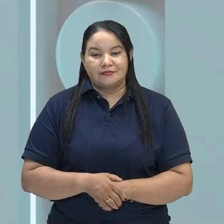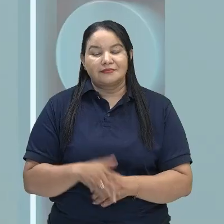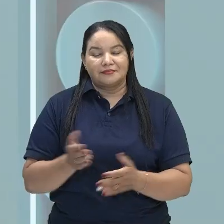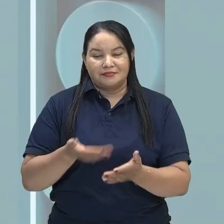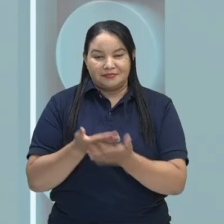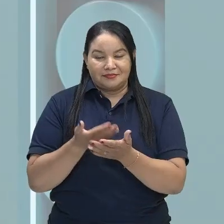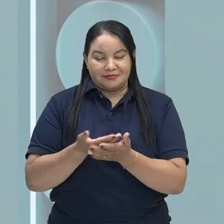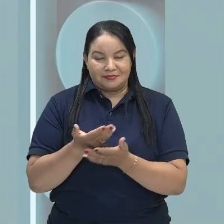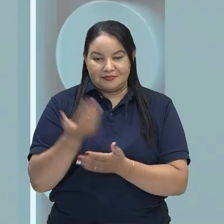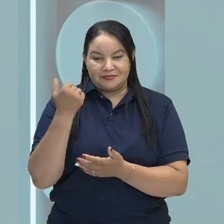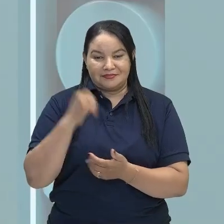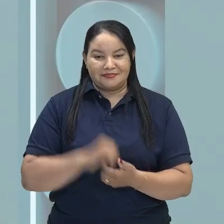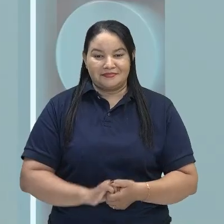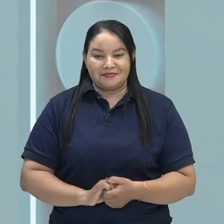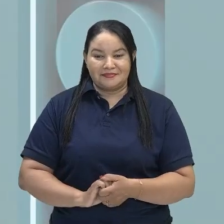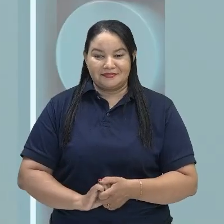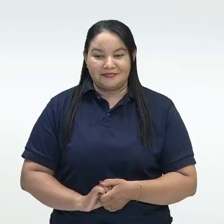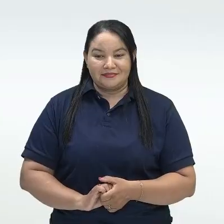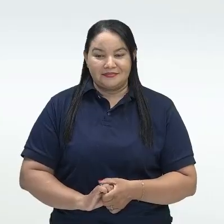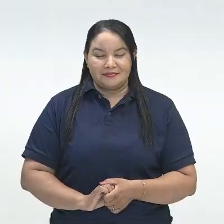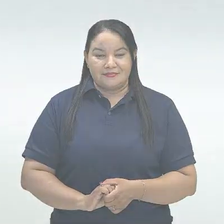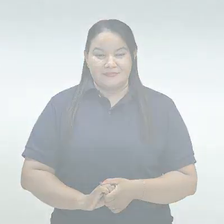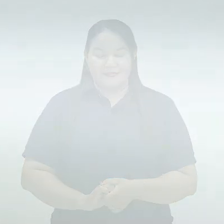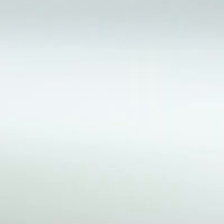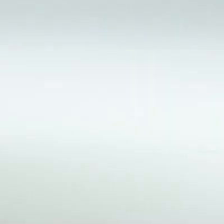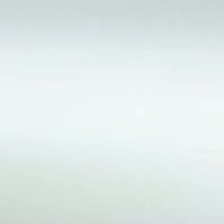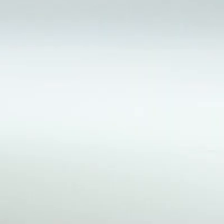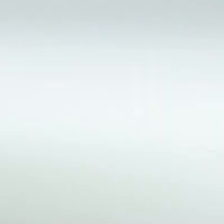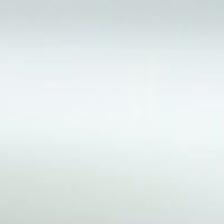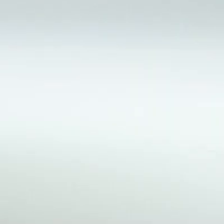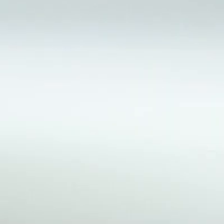Vamos seguir agora para a nossa aula.